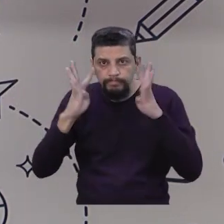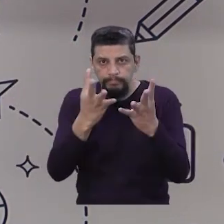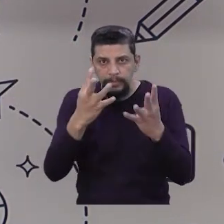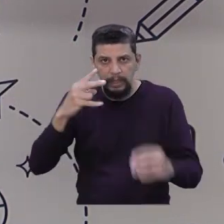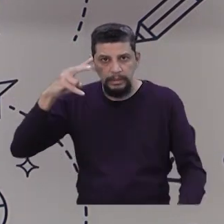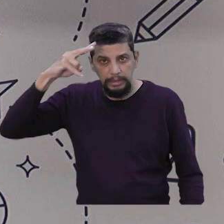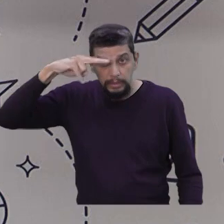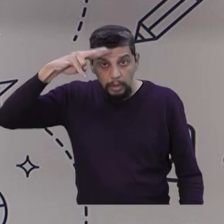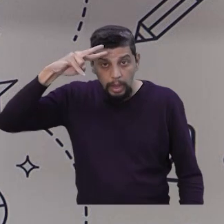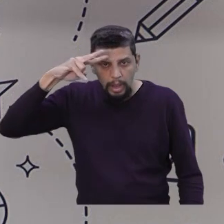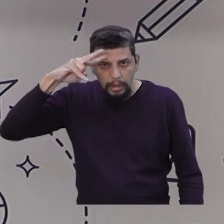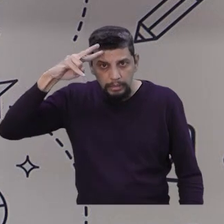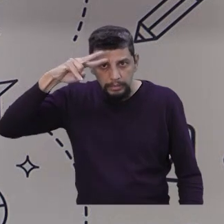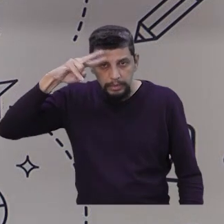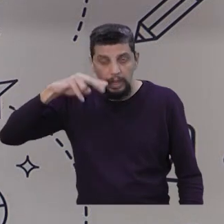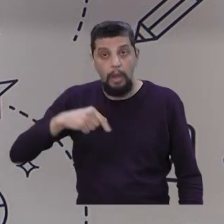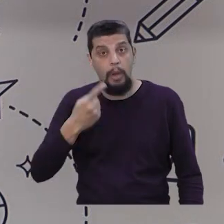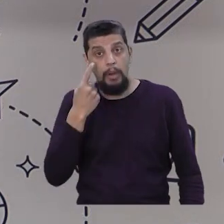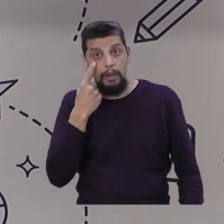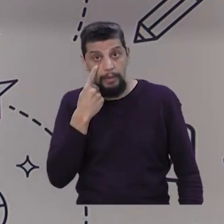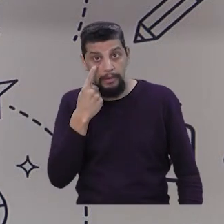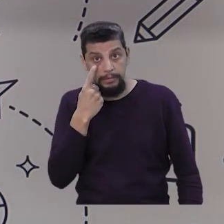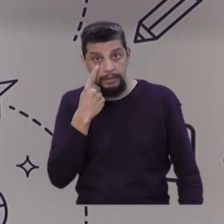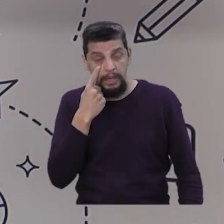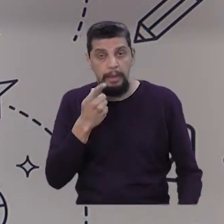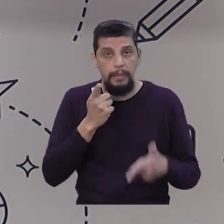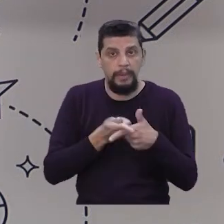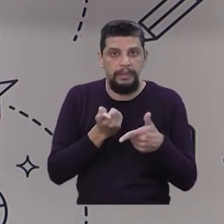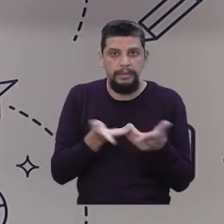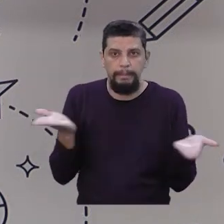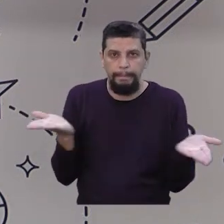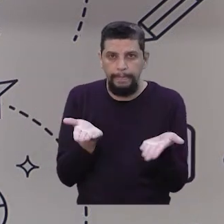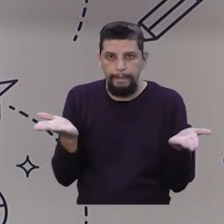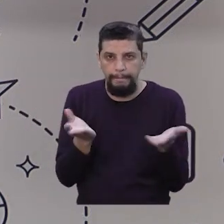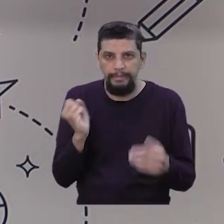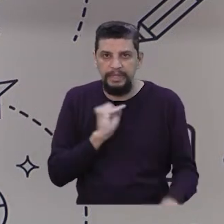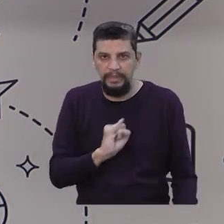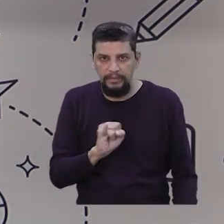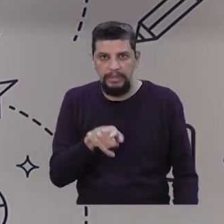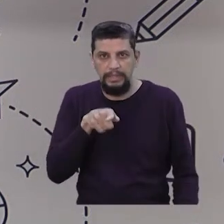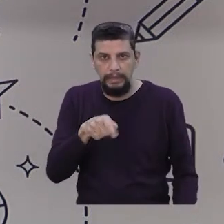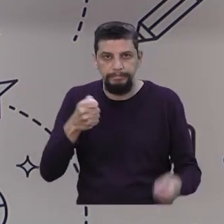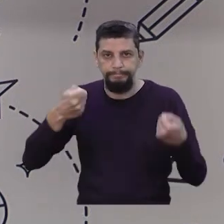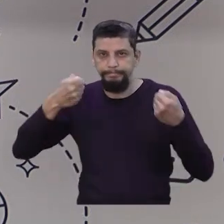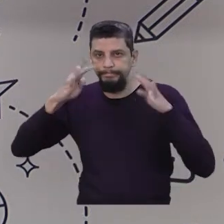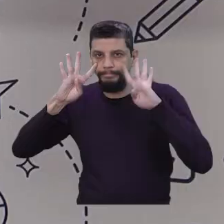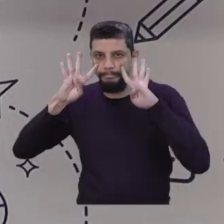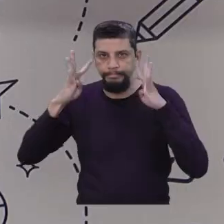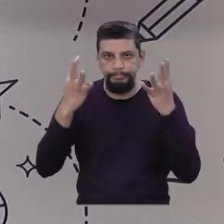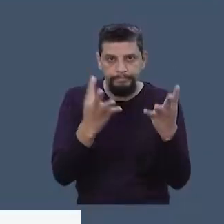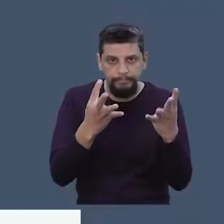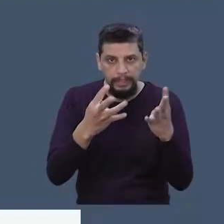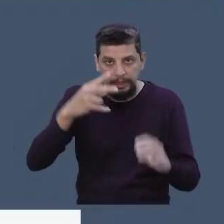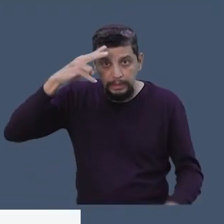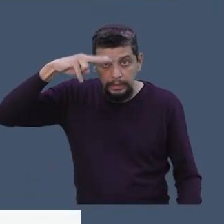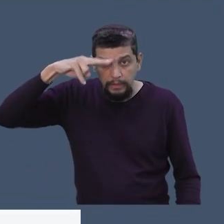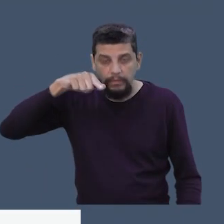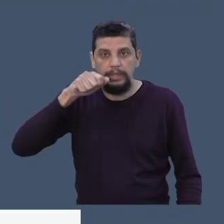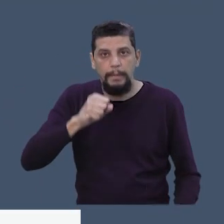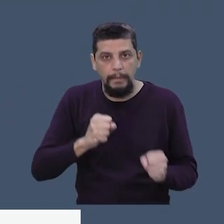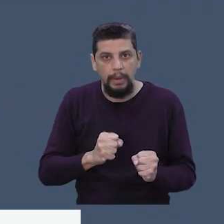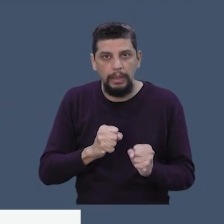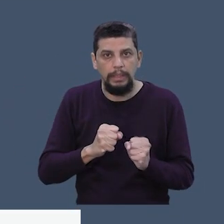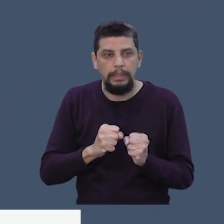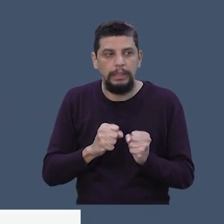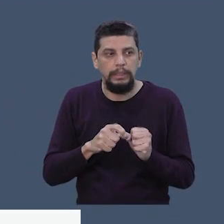atento o tempo todo? Olha lá, porque agora, se você prestou bem atenção, você vai